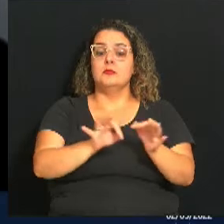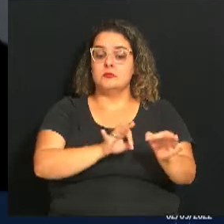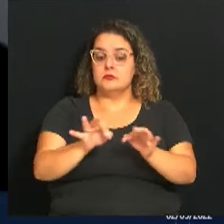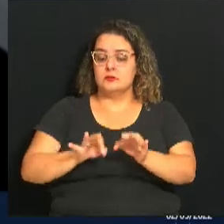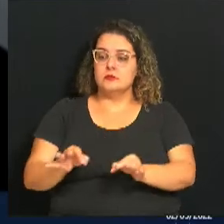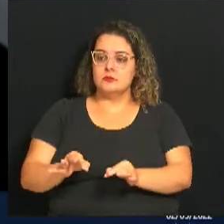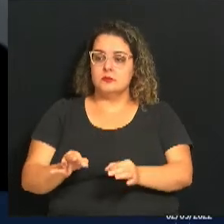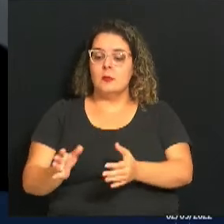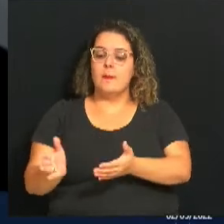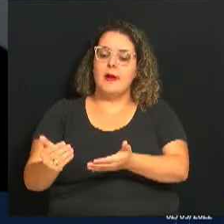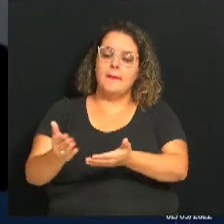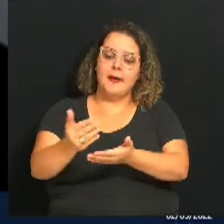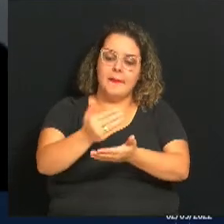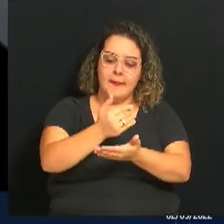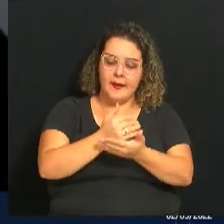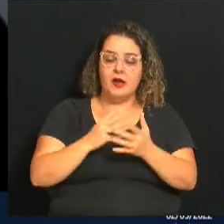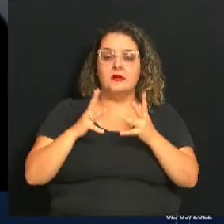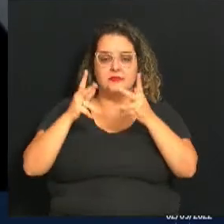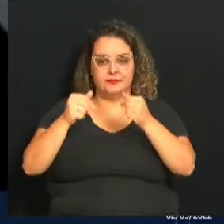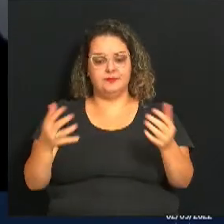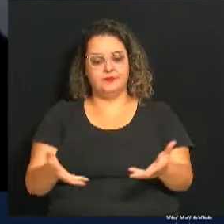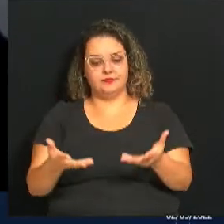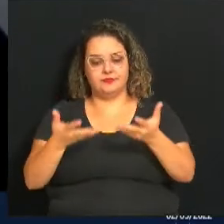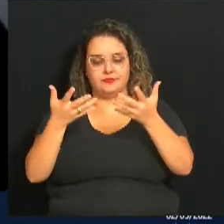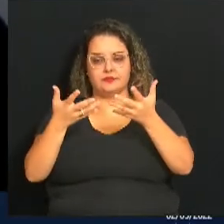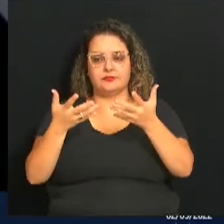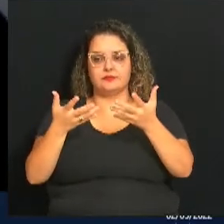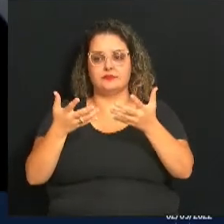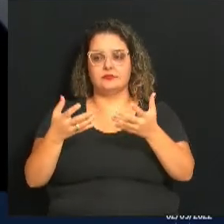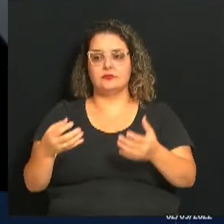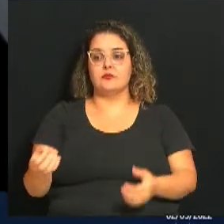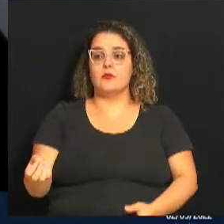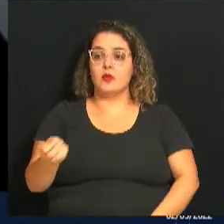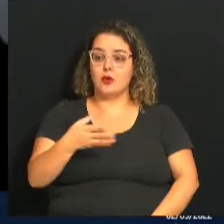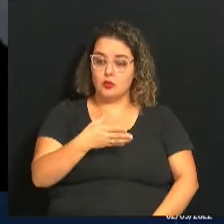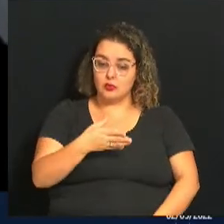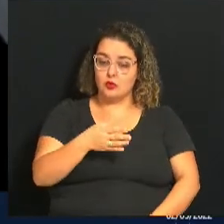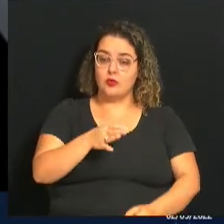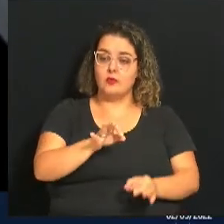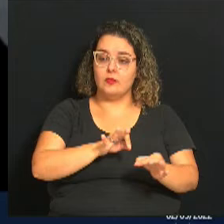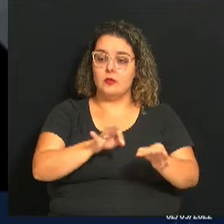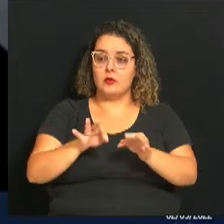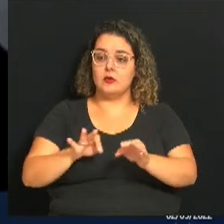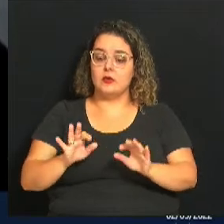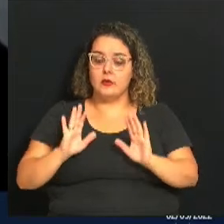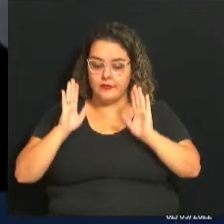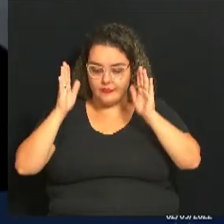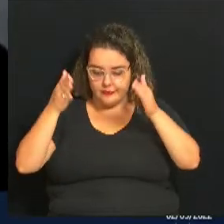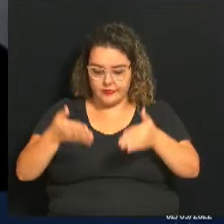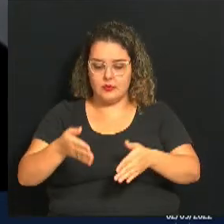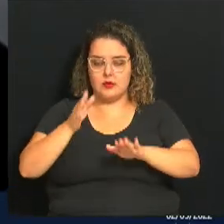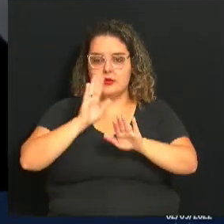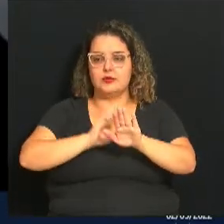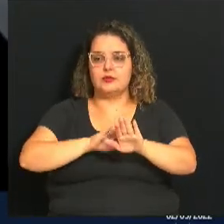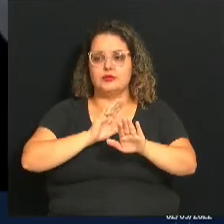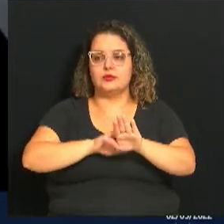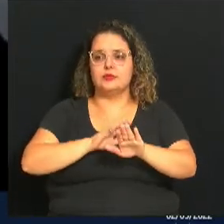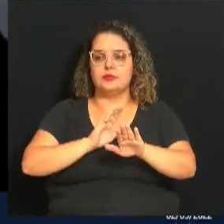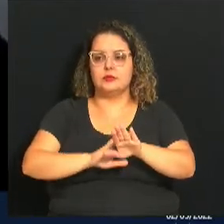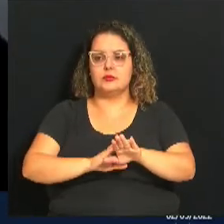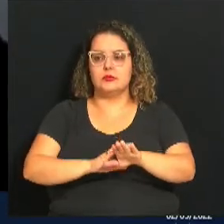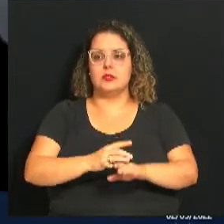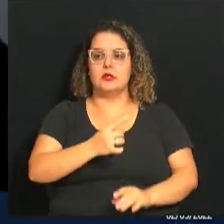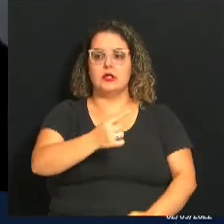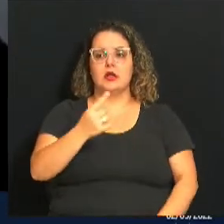recolha todas essas contribuições e a gente compila num plano. Que aí nós vamos debruçar sobre as ações que cada secretaria